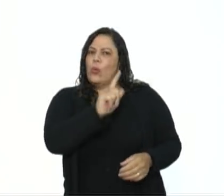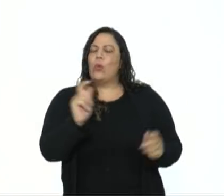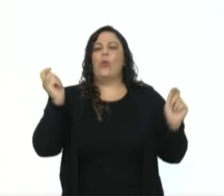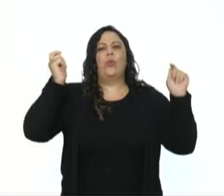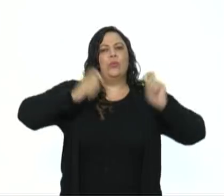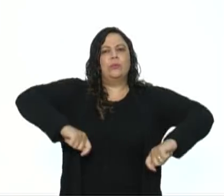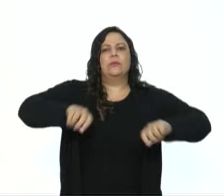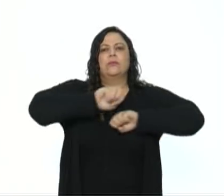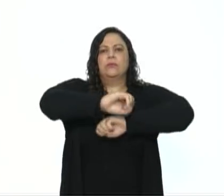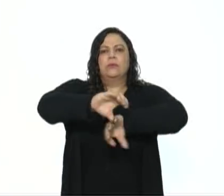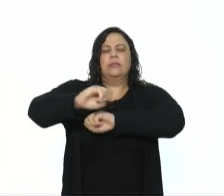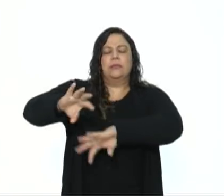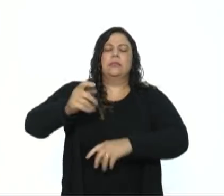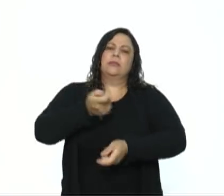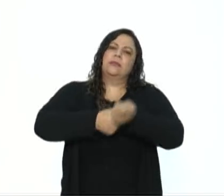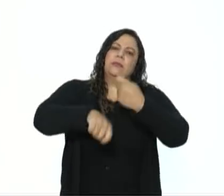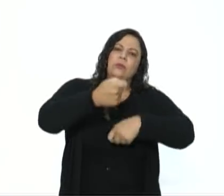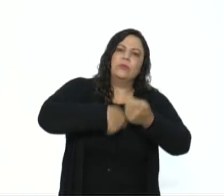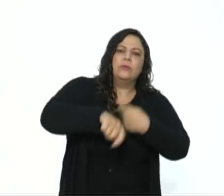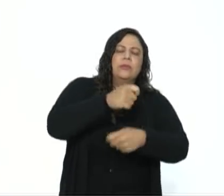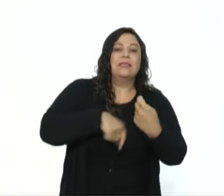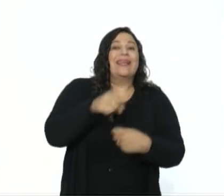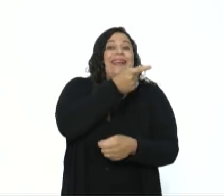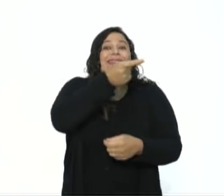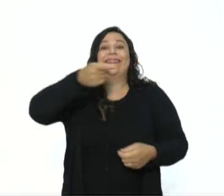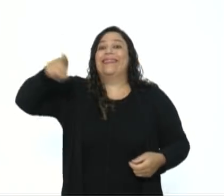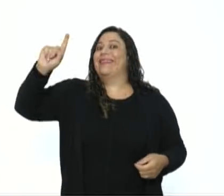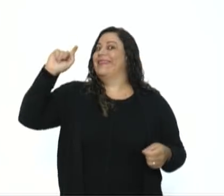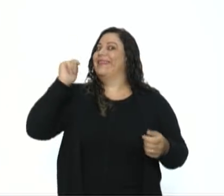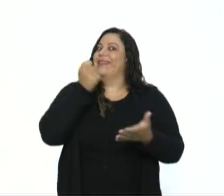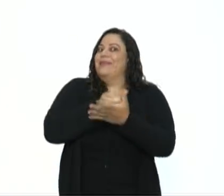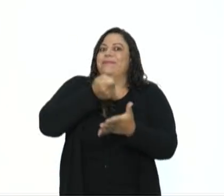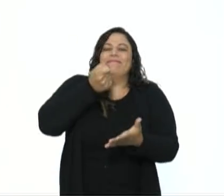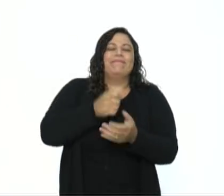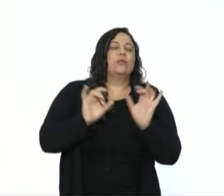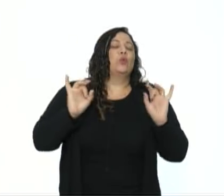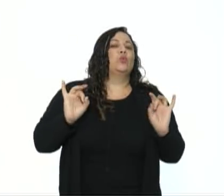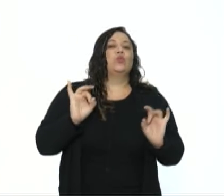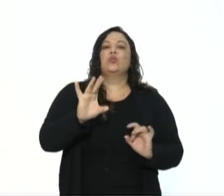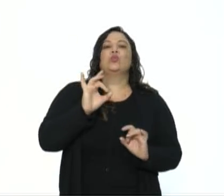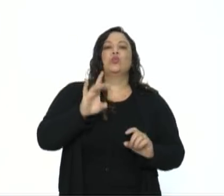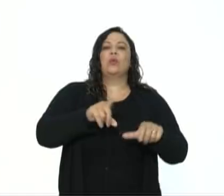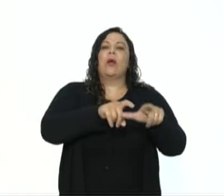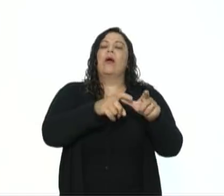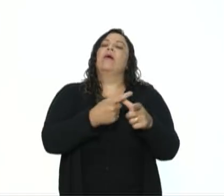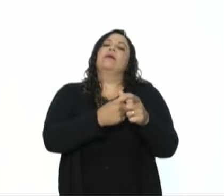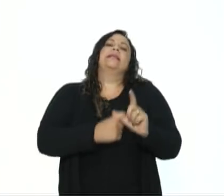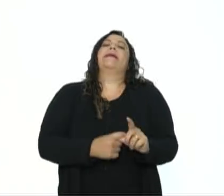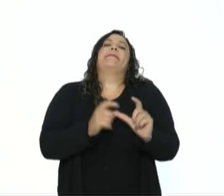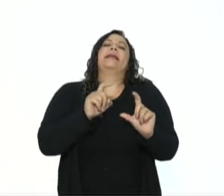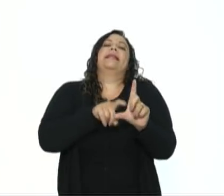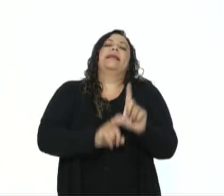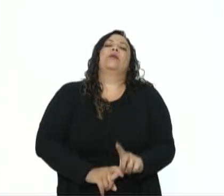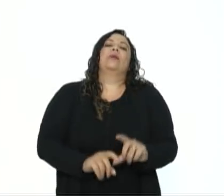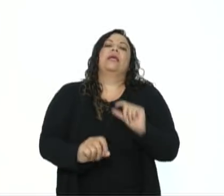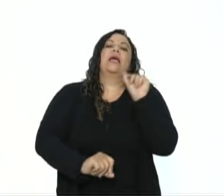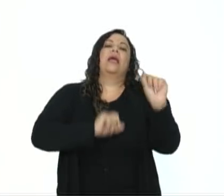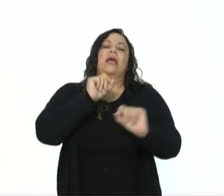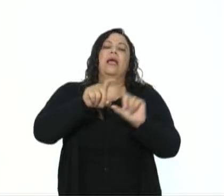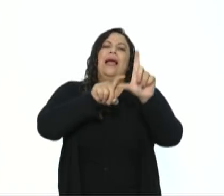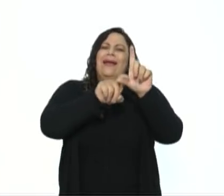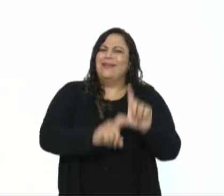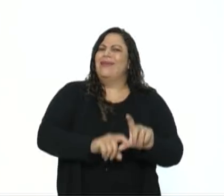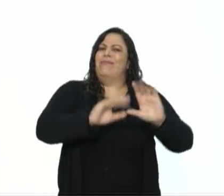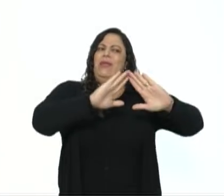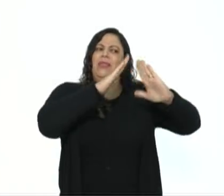educação financeira, ela não deve depender apenas das escolas. É importante que o tema também seja desenvolvido